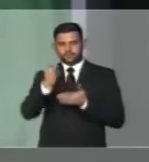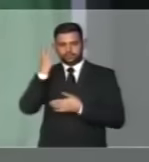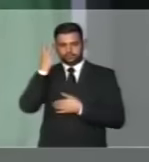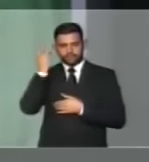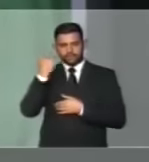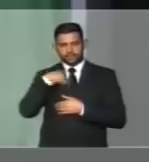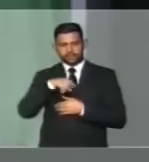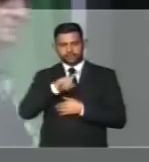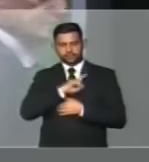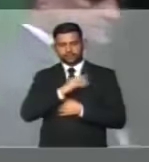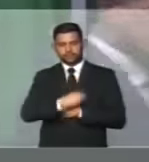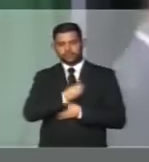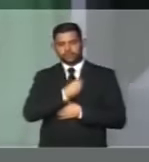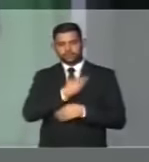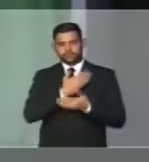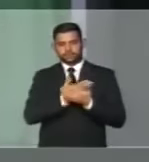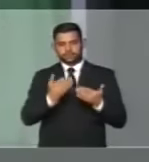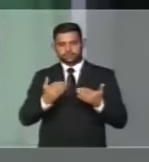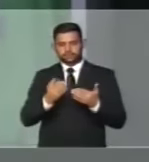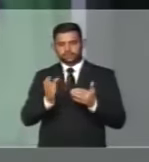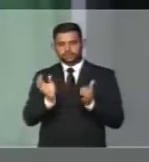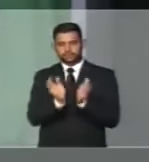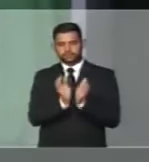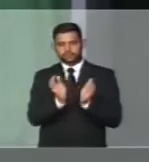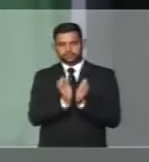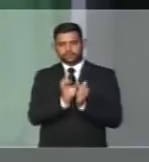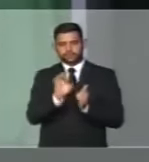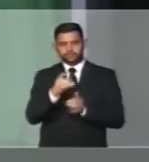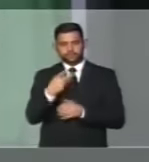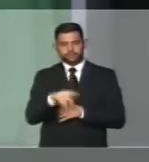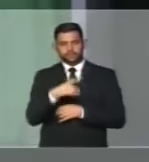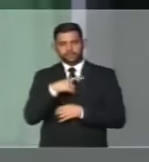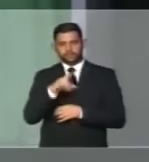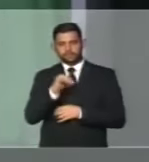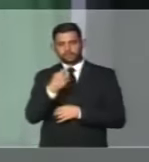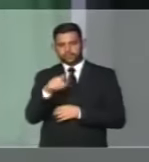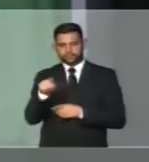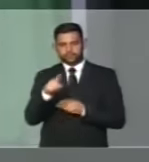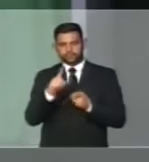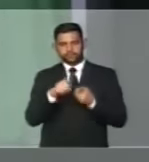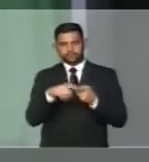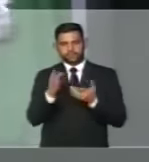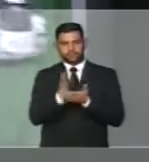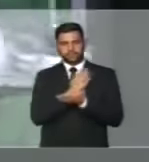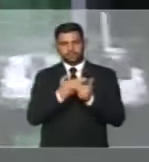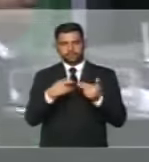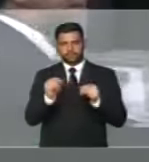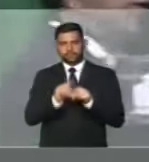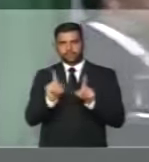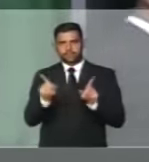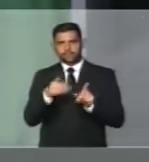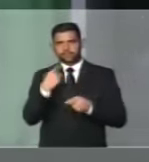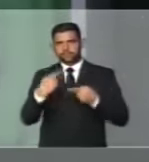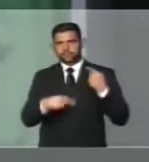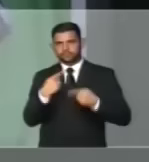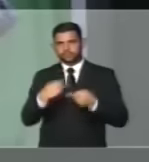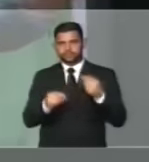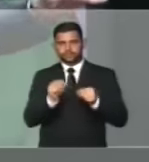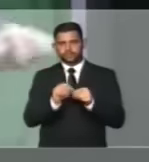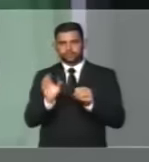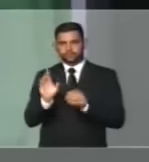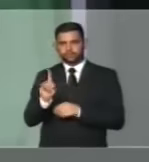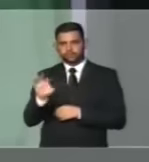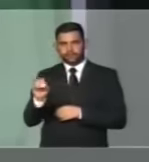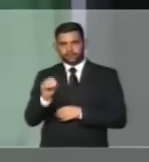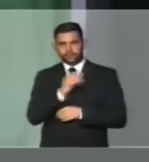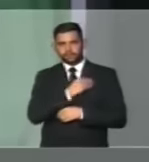amanhã nós iremos no conjunto não só das oposições. Não queremos mais tratar